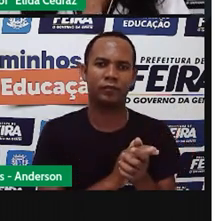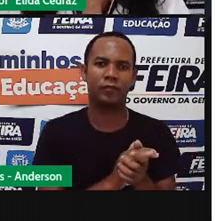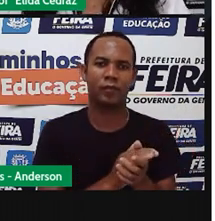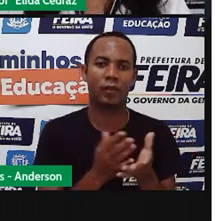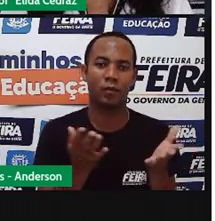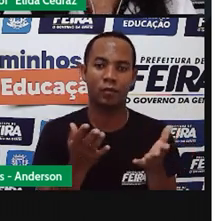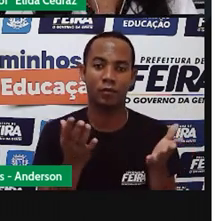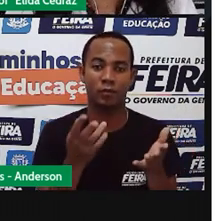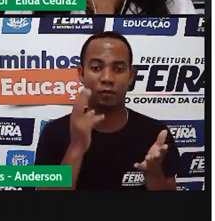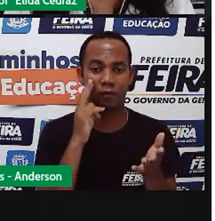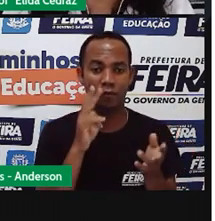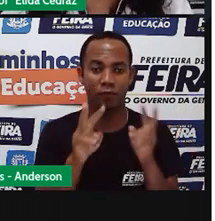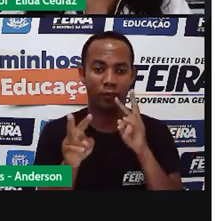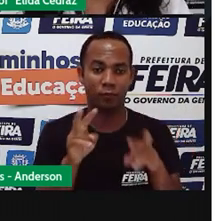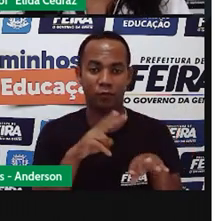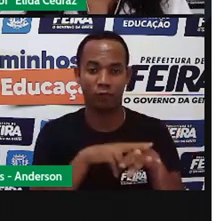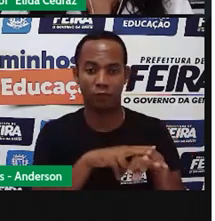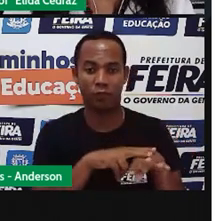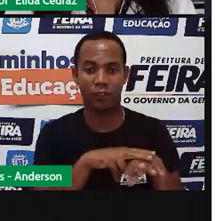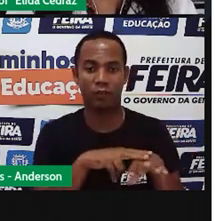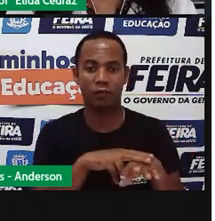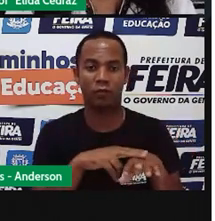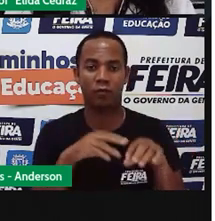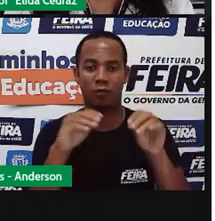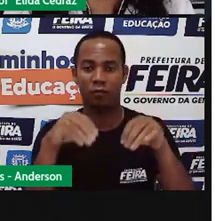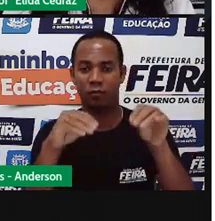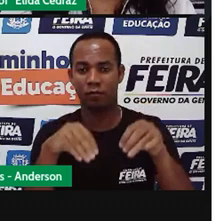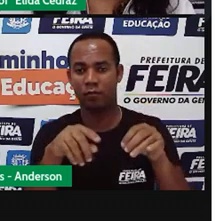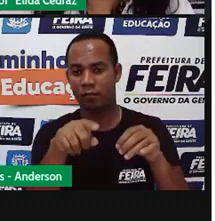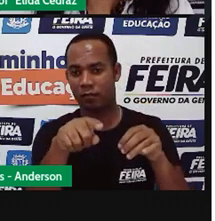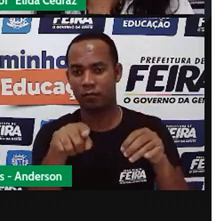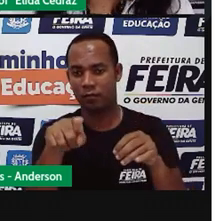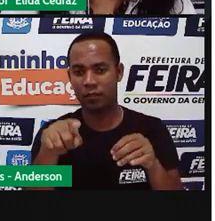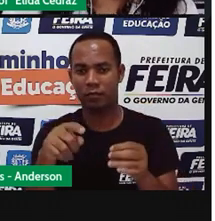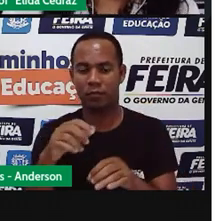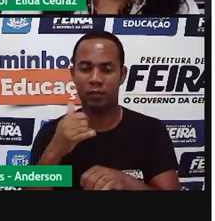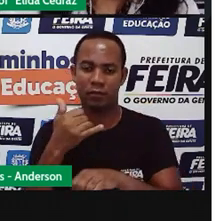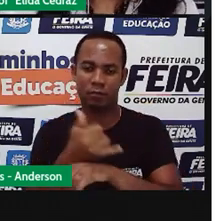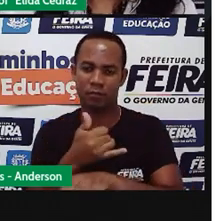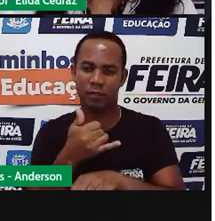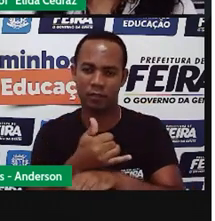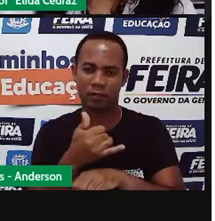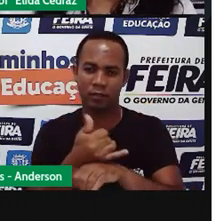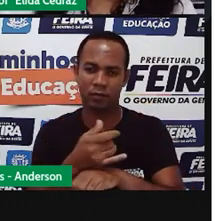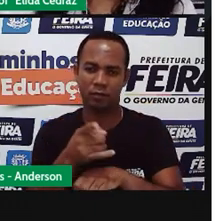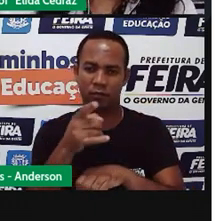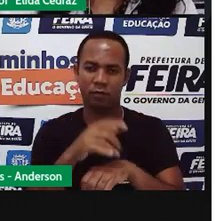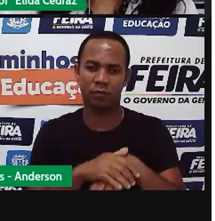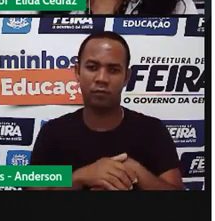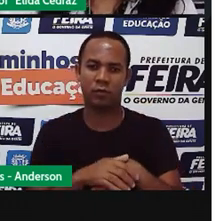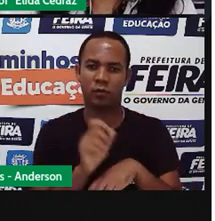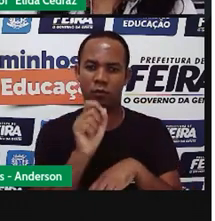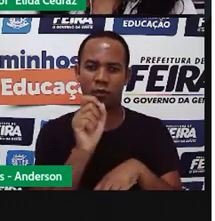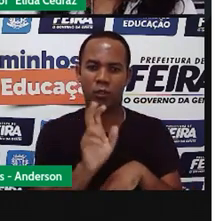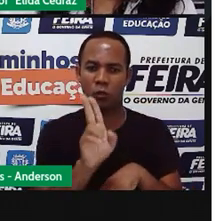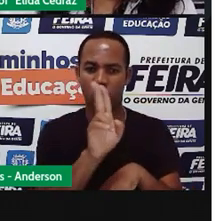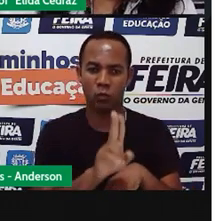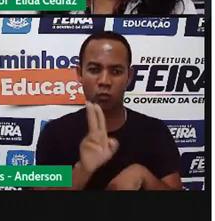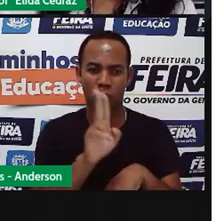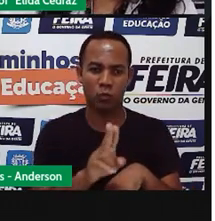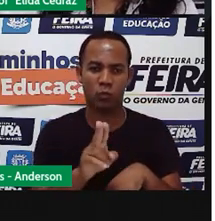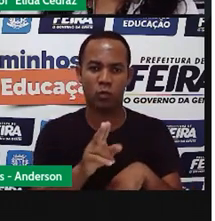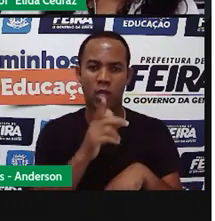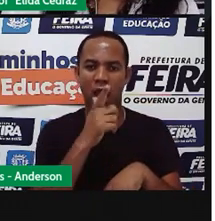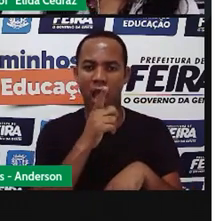aula, vimos alguns, como o vidro, o plástico e o metal. Esses objetos, por serem resistentes